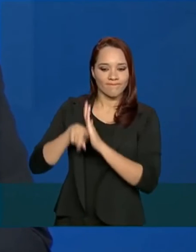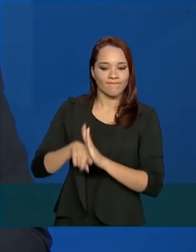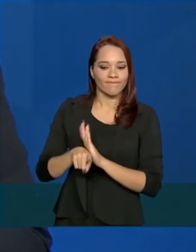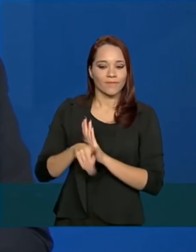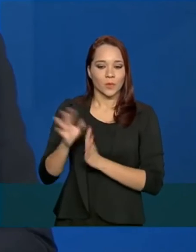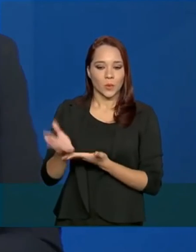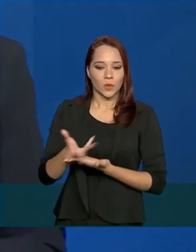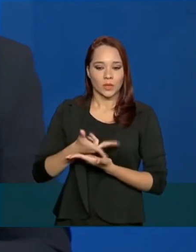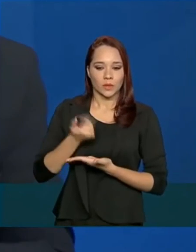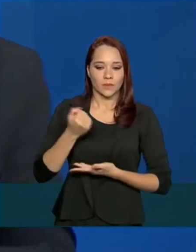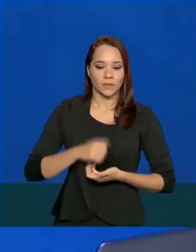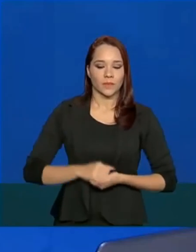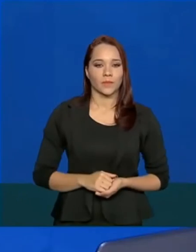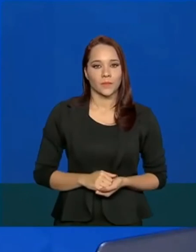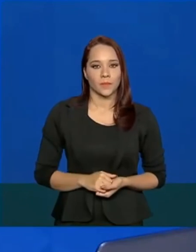de qualidade.